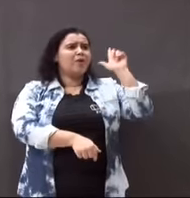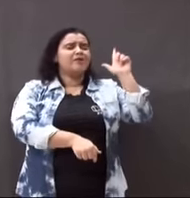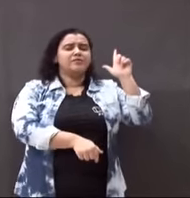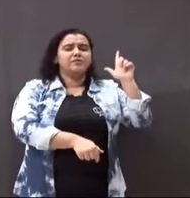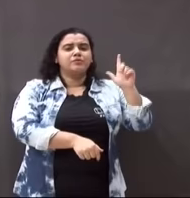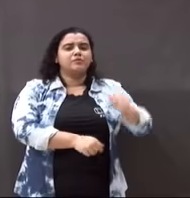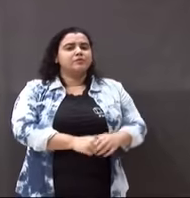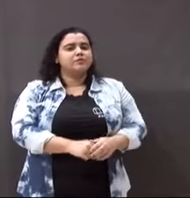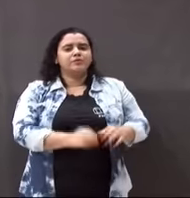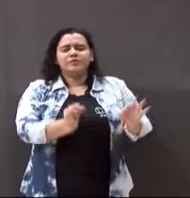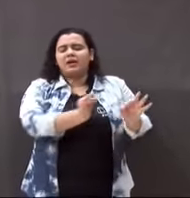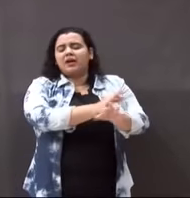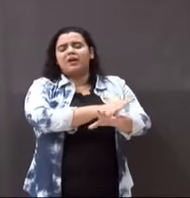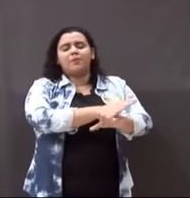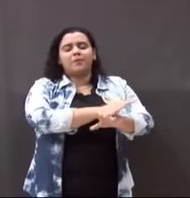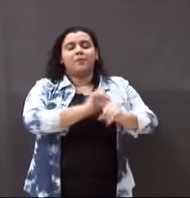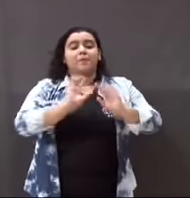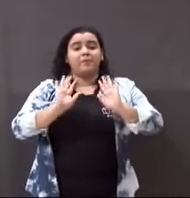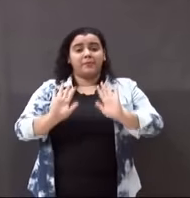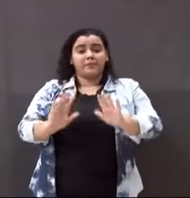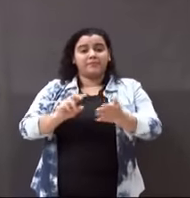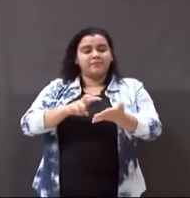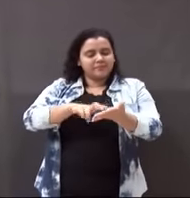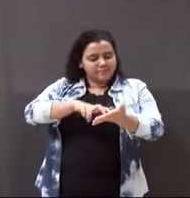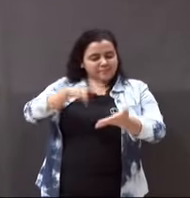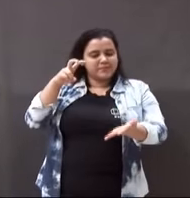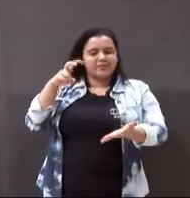testemunho, porque vai amanhecer.